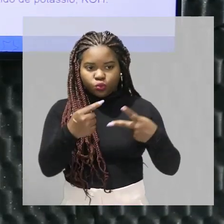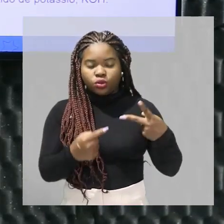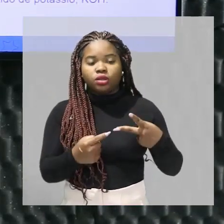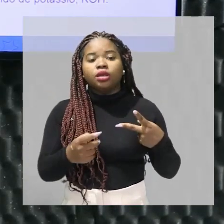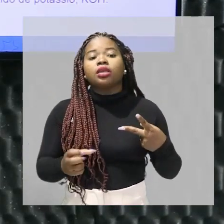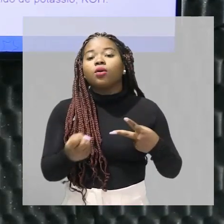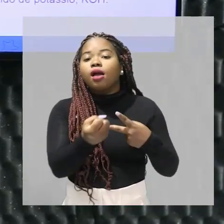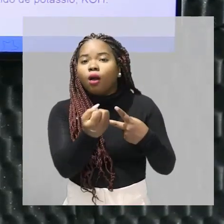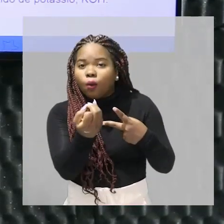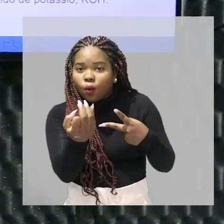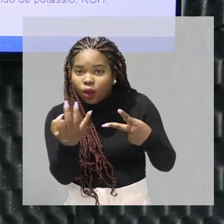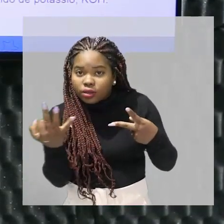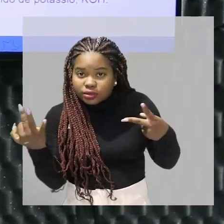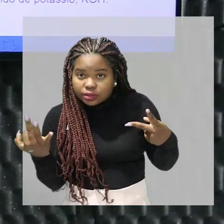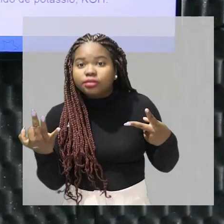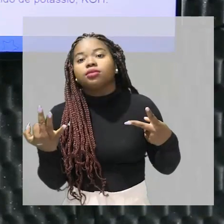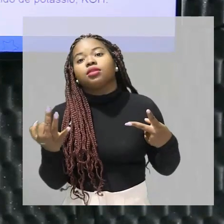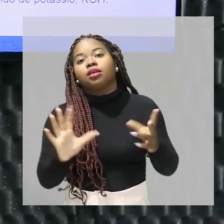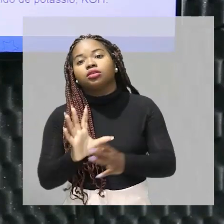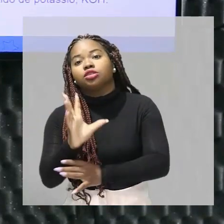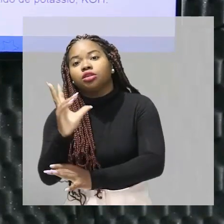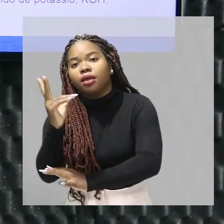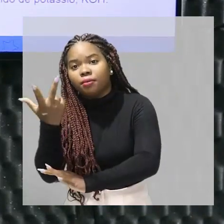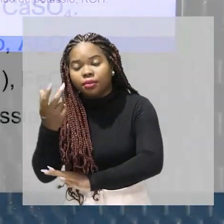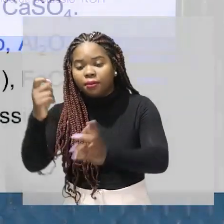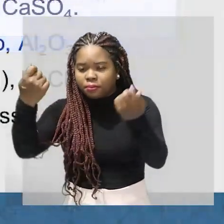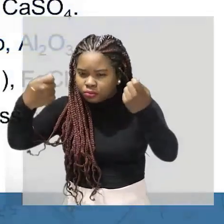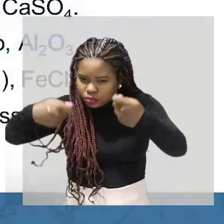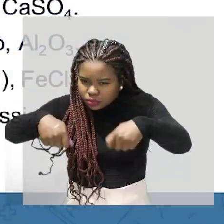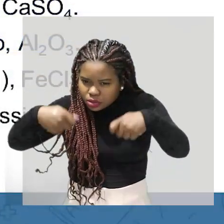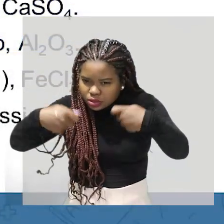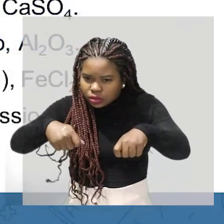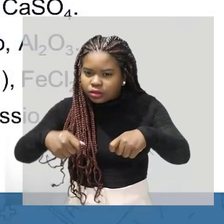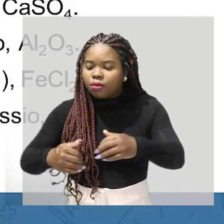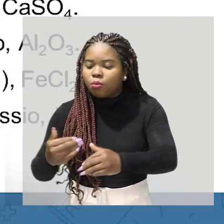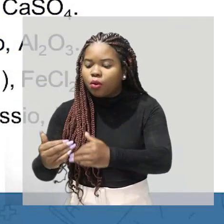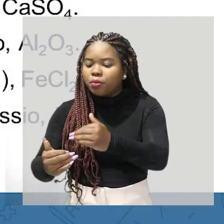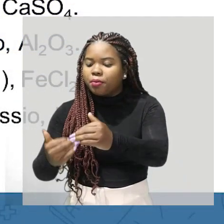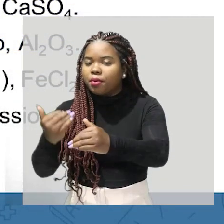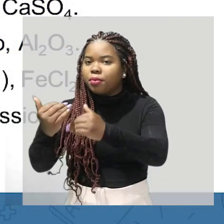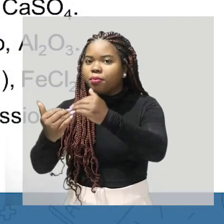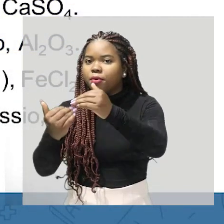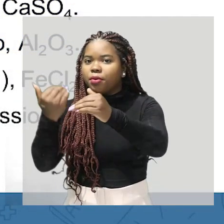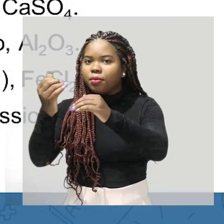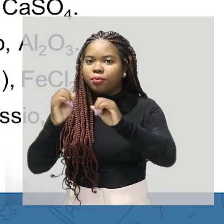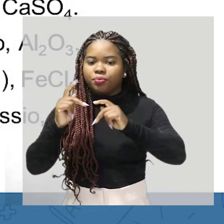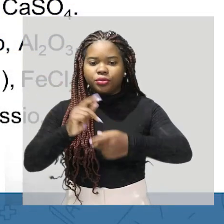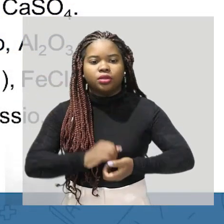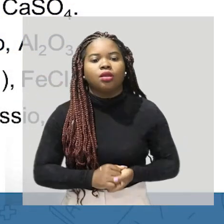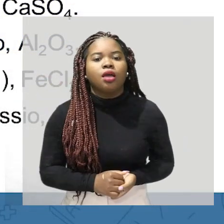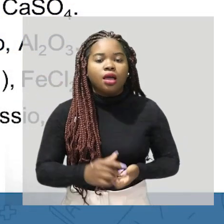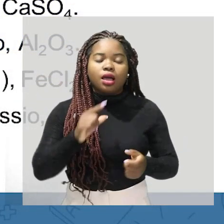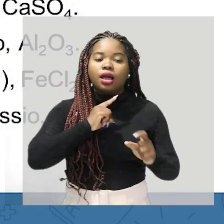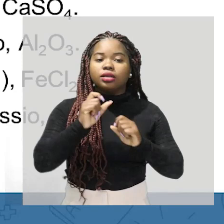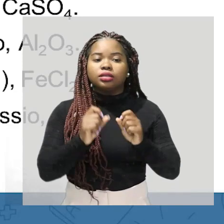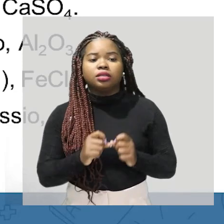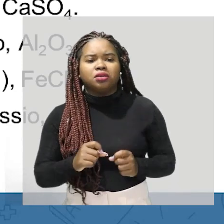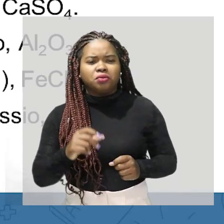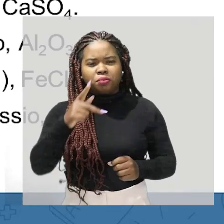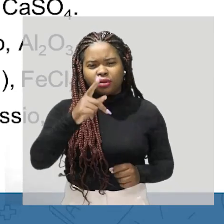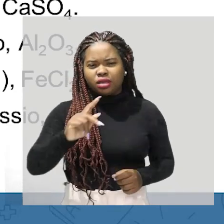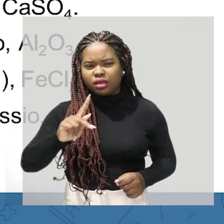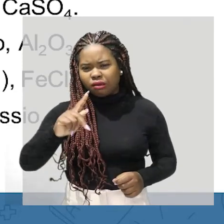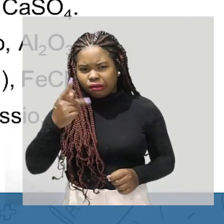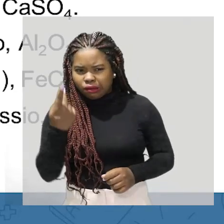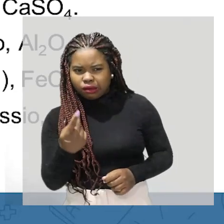a quantidade que a planta precisa, ok? Composição de referência, um pH entre